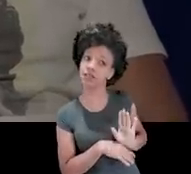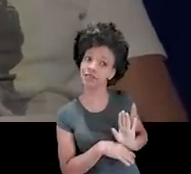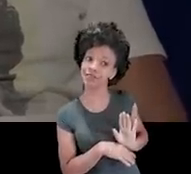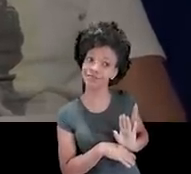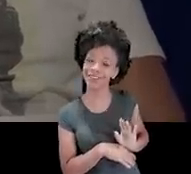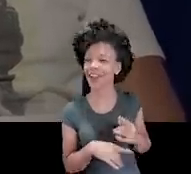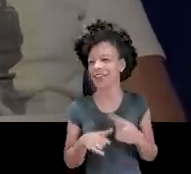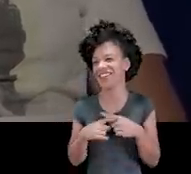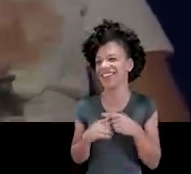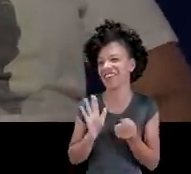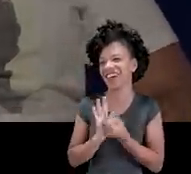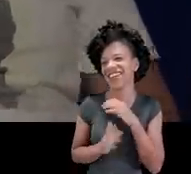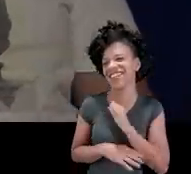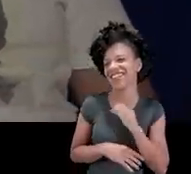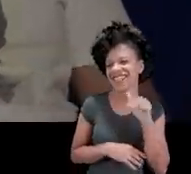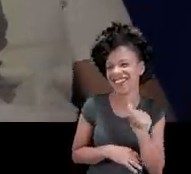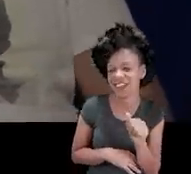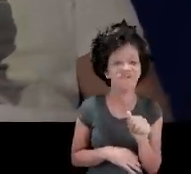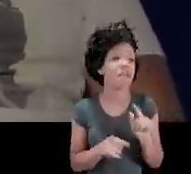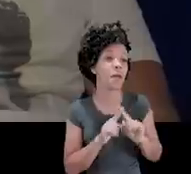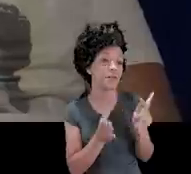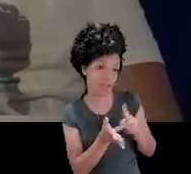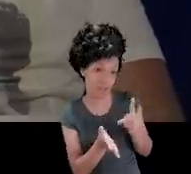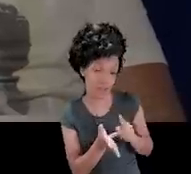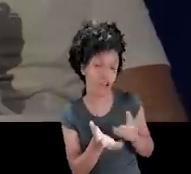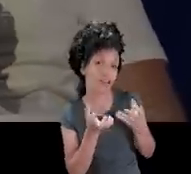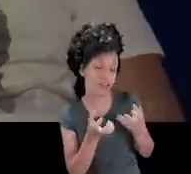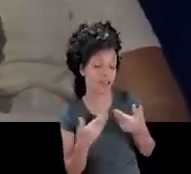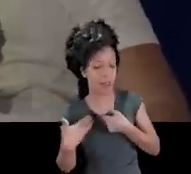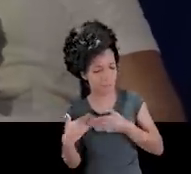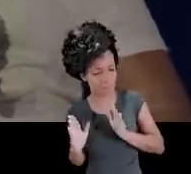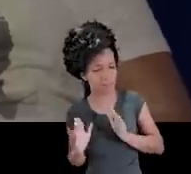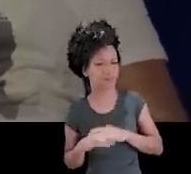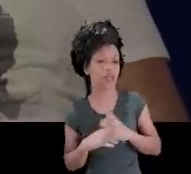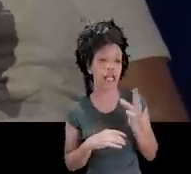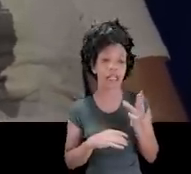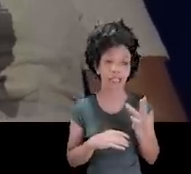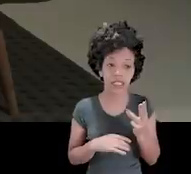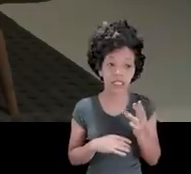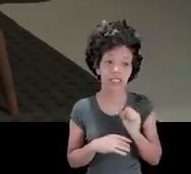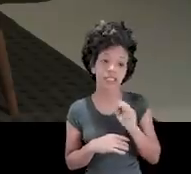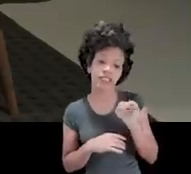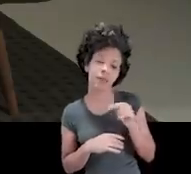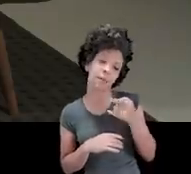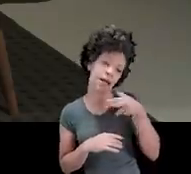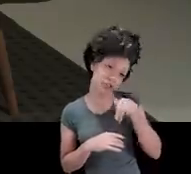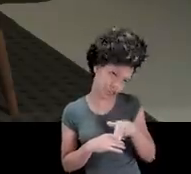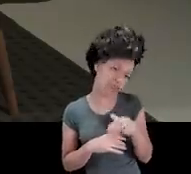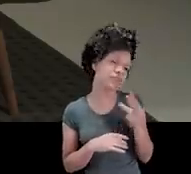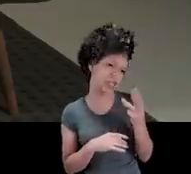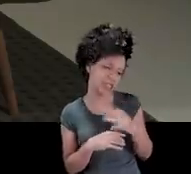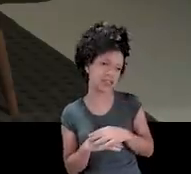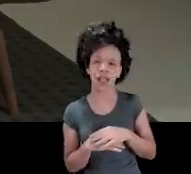aí, porque assim, na verdade, eu quero abrir meu coração e confessar, eu sou a terceira geração daquele Sebastião. O